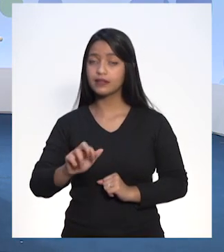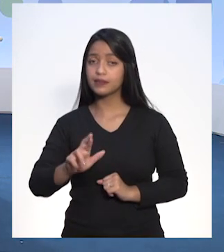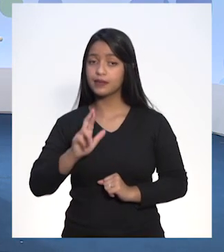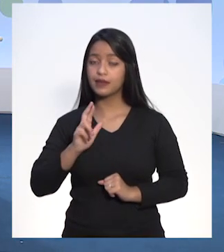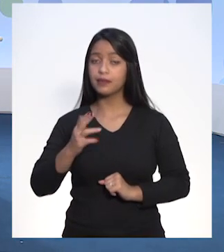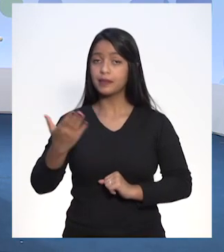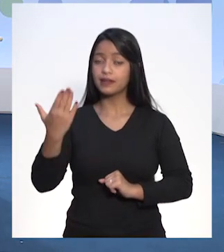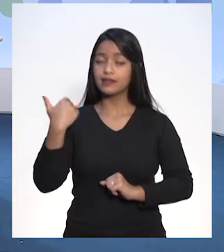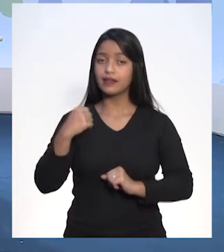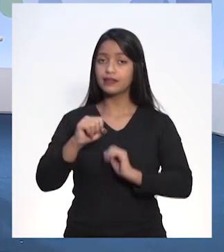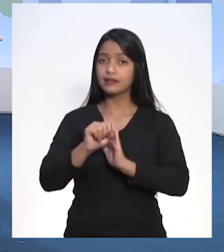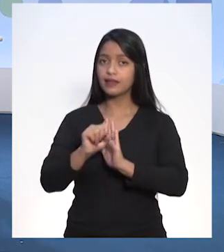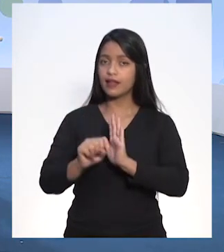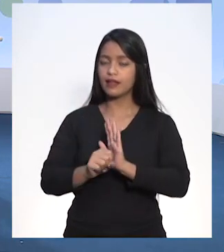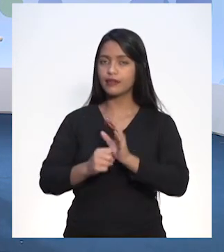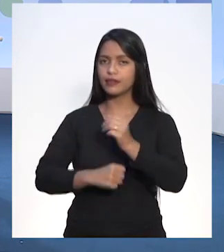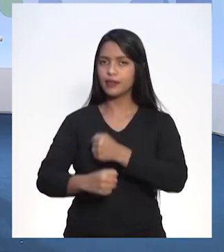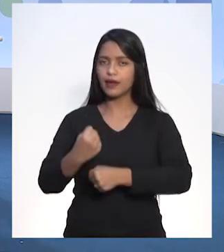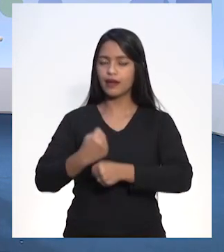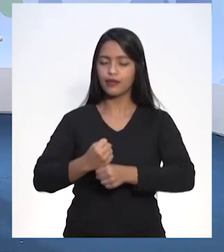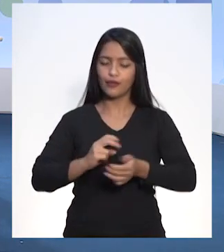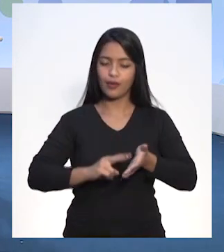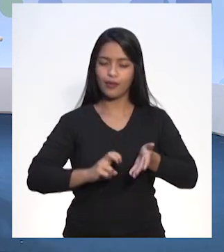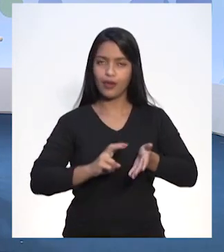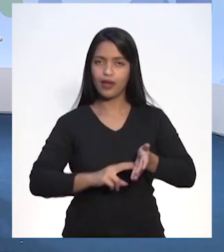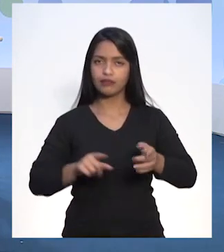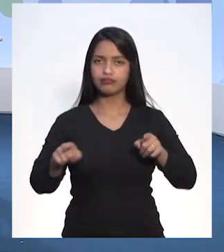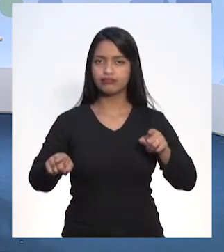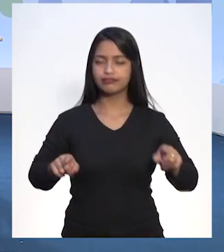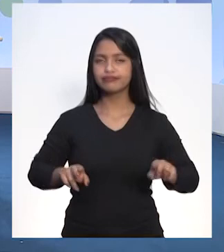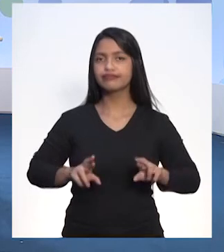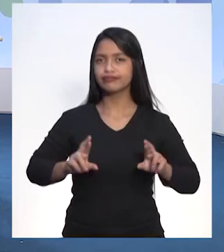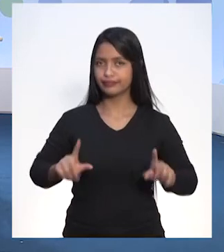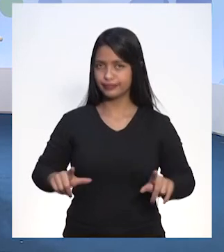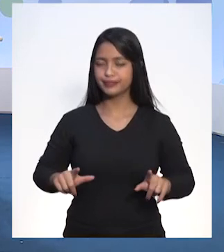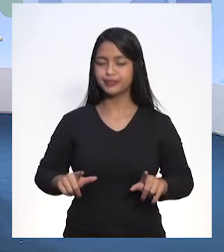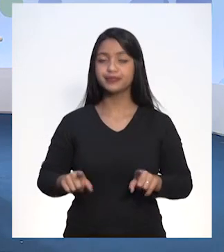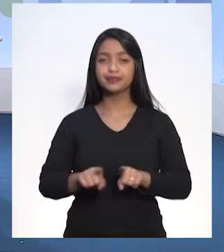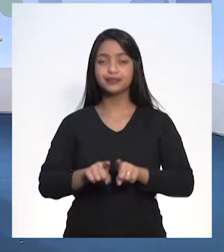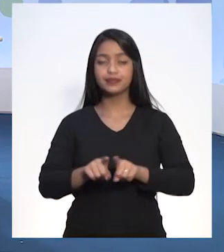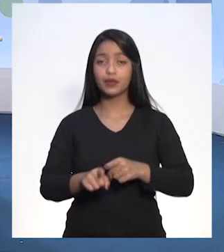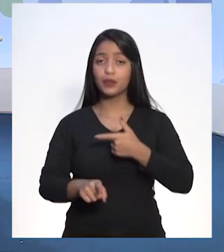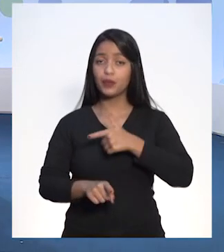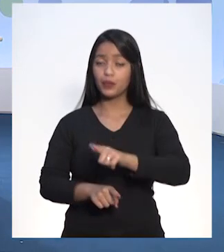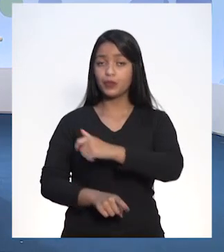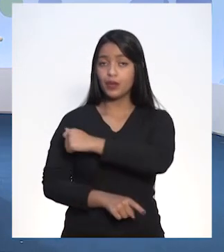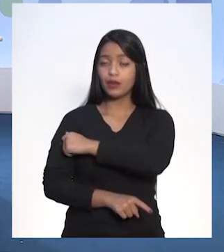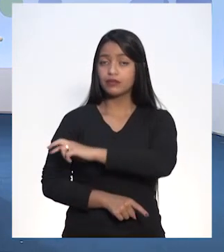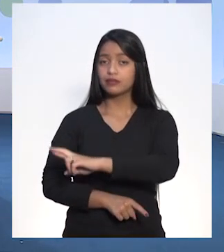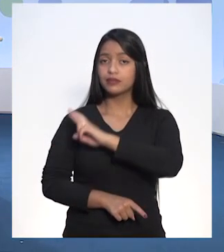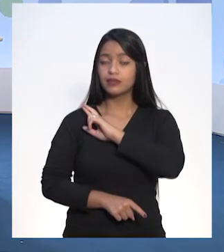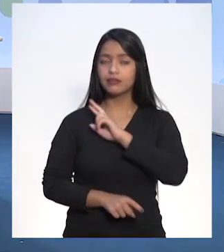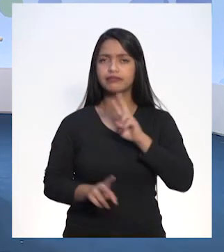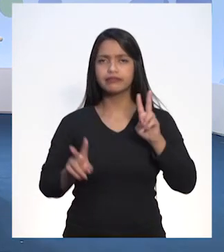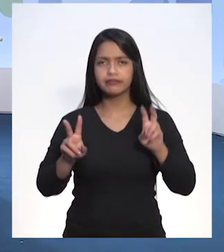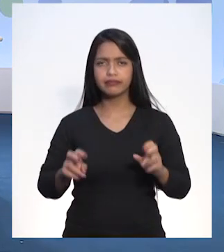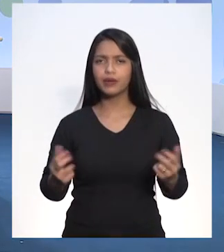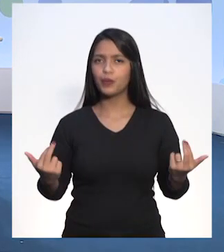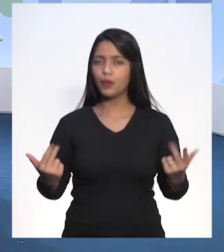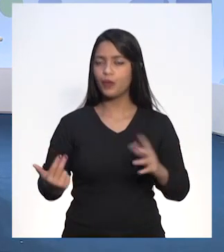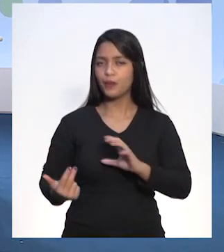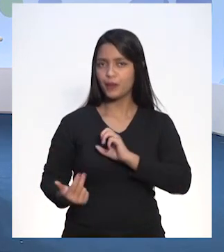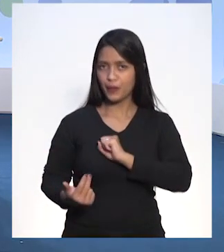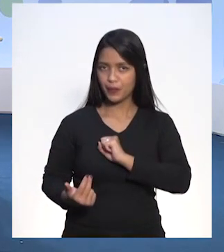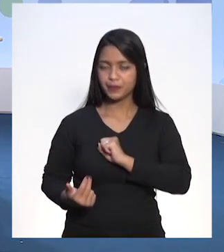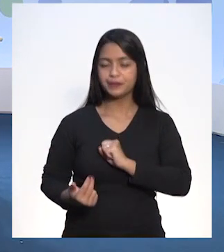Ambos, a Gabriele, tratam sobre o assunto amor, da Pro Isabel. Aluno Breno, da